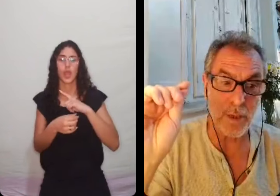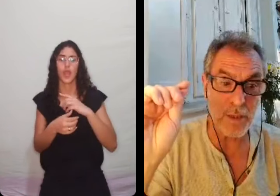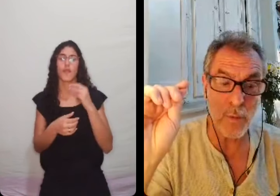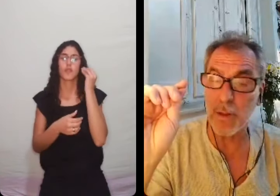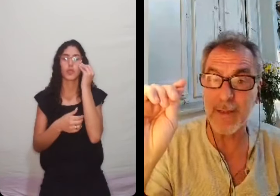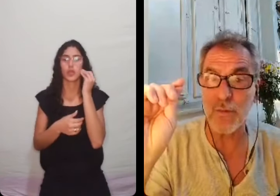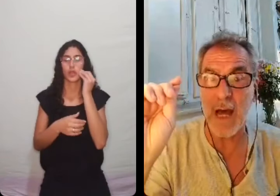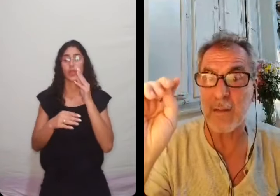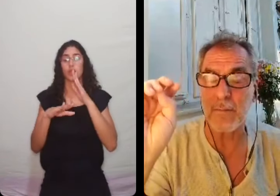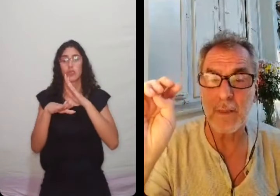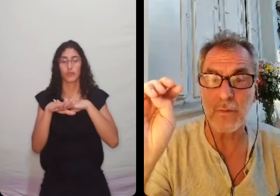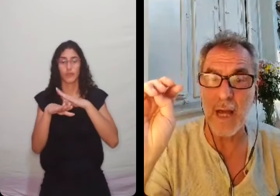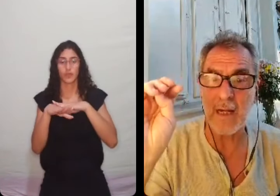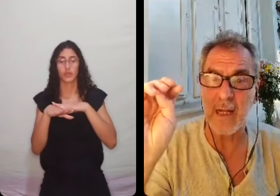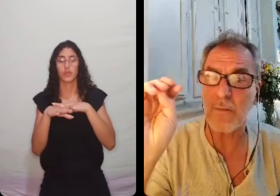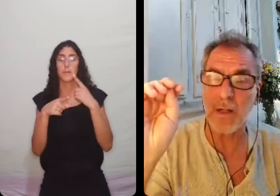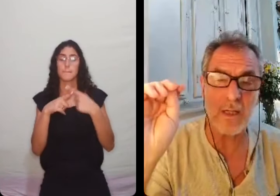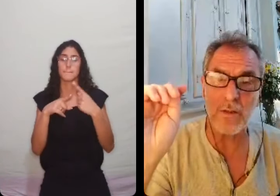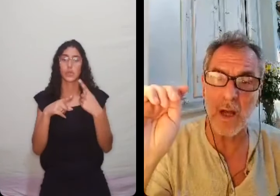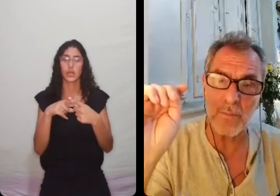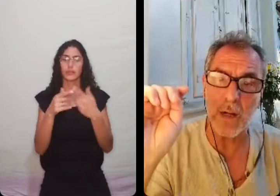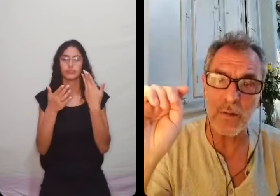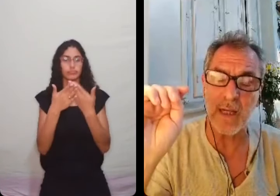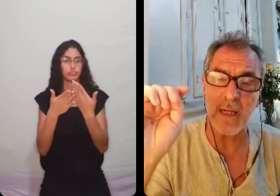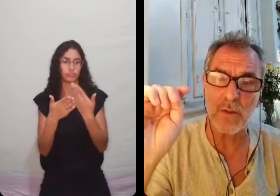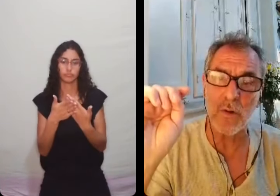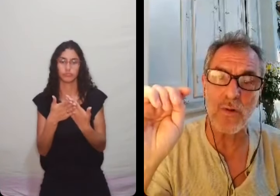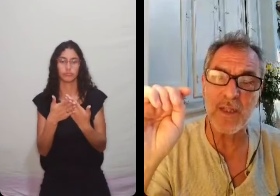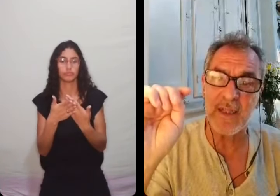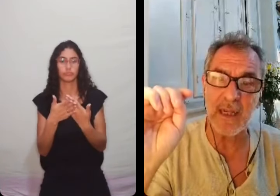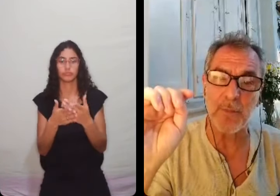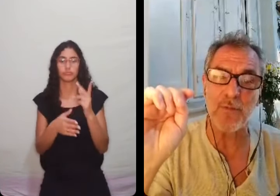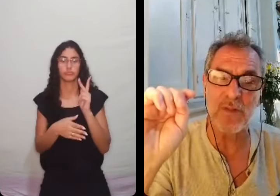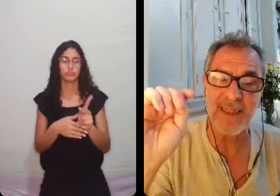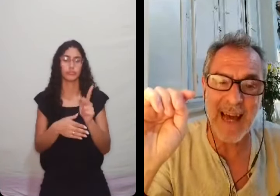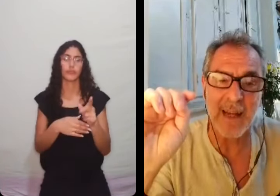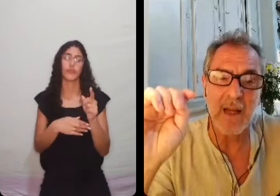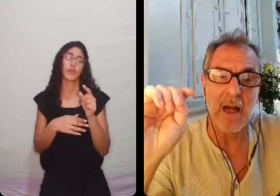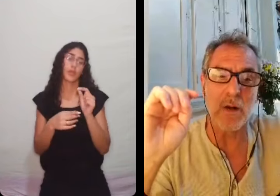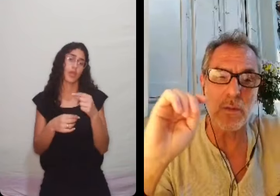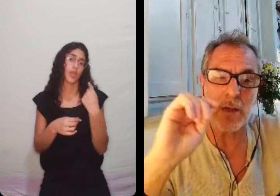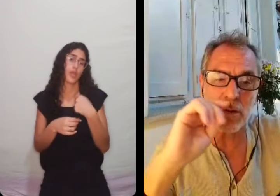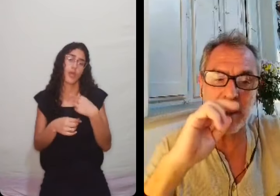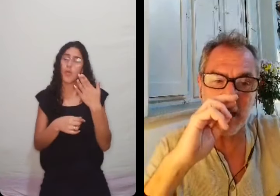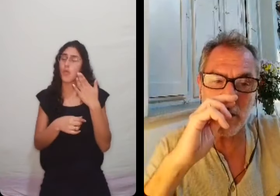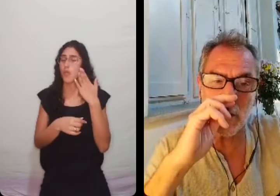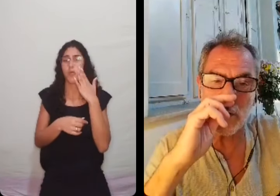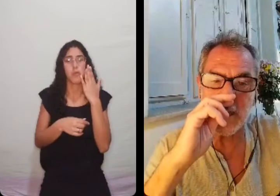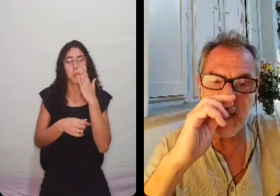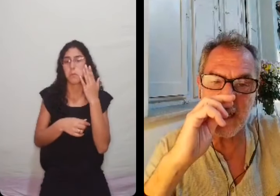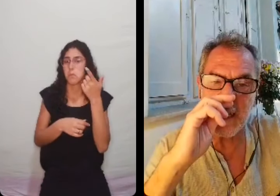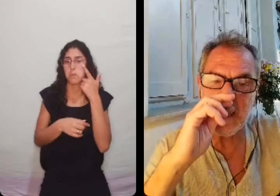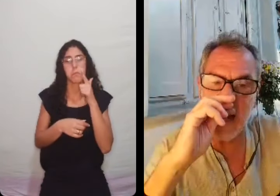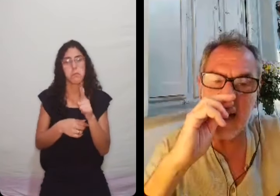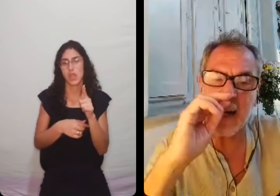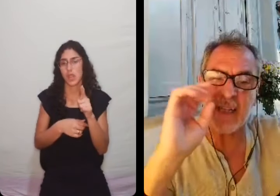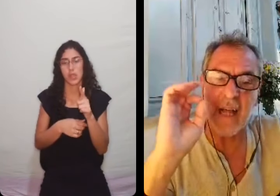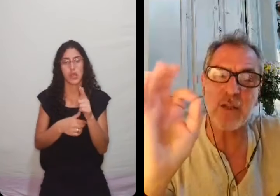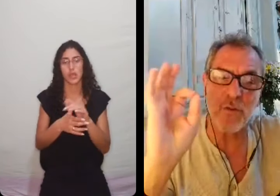Porque isso me obrigou a estudar. Estudiar, ler, qualquer coisa, alguma coisa que eu não conhecia. Profundizar alguma coisa que eu conhecia.